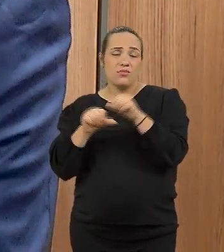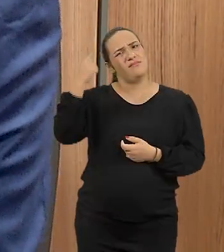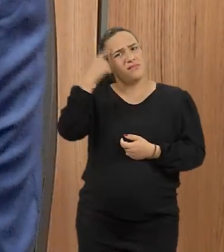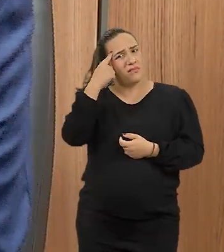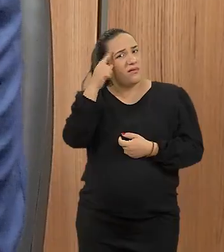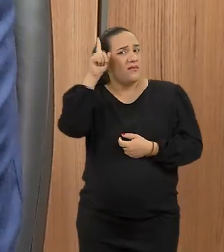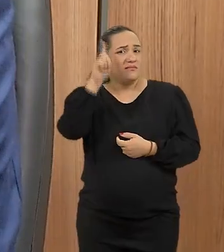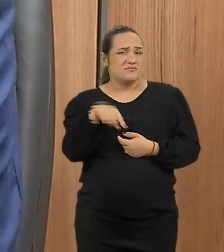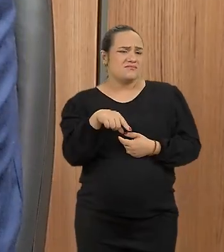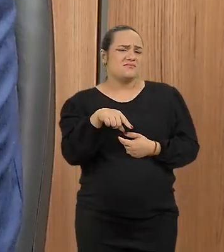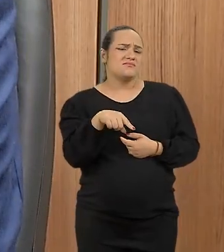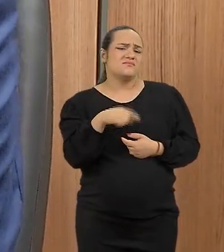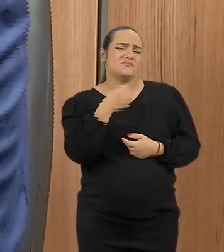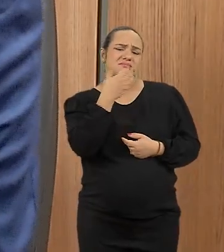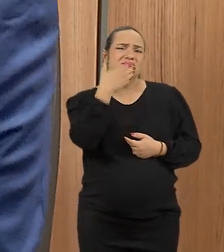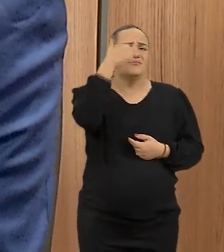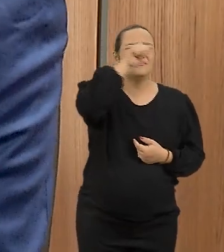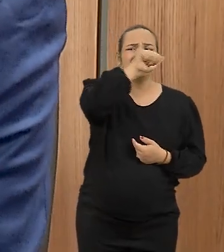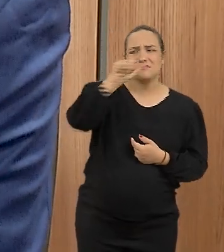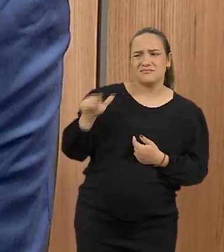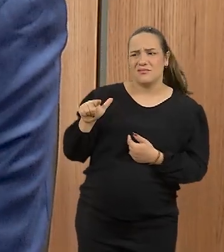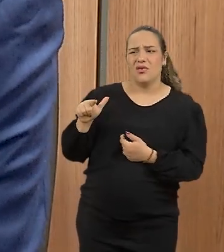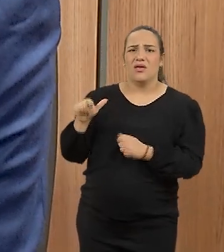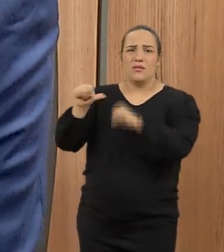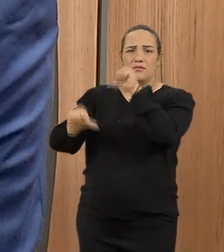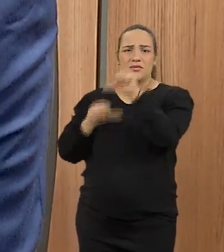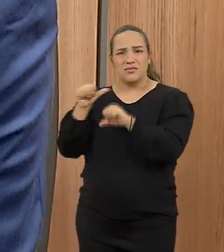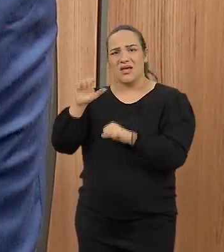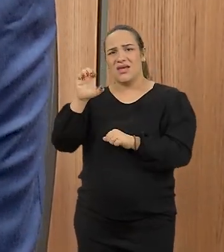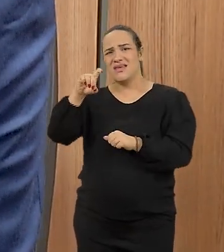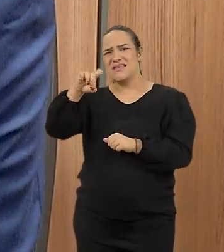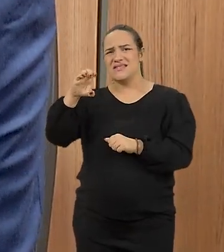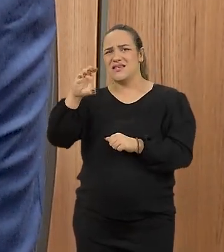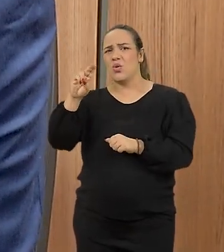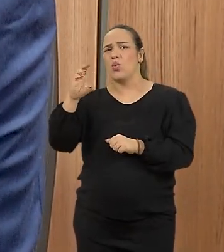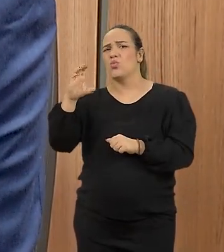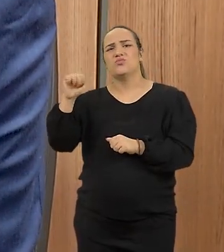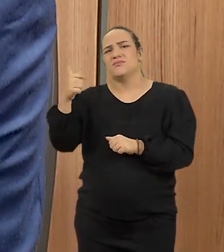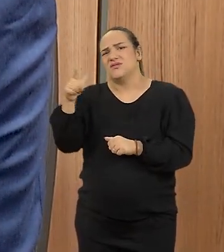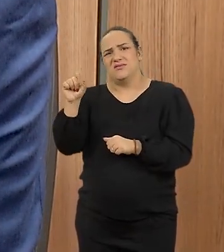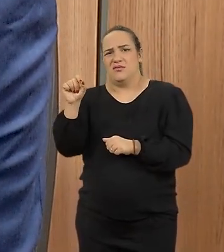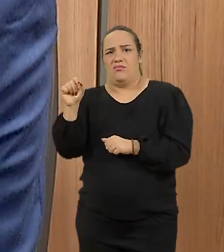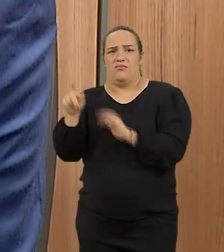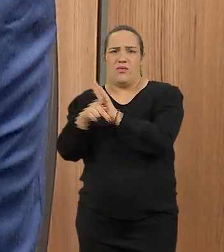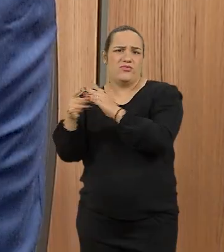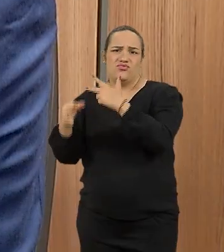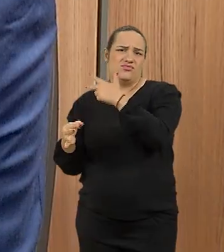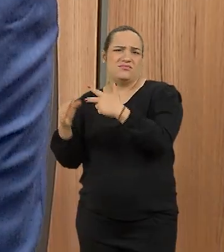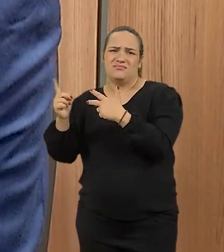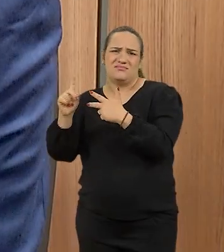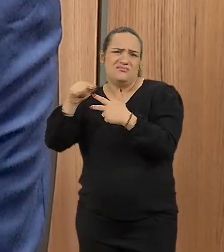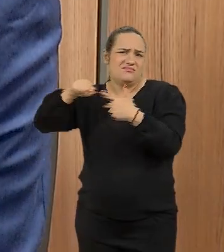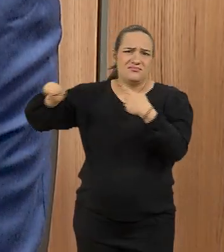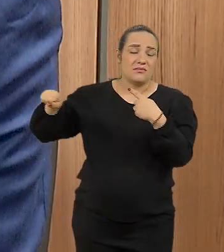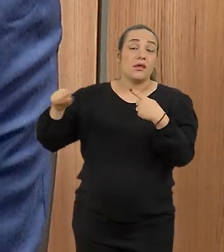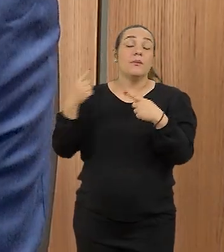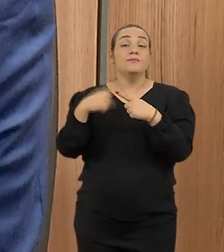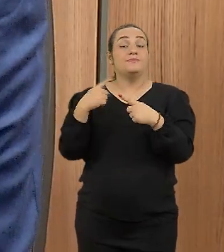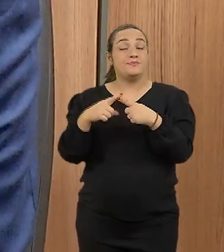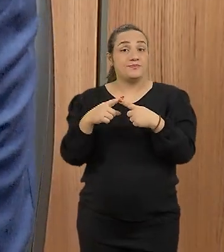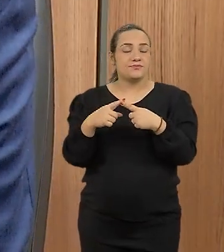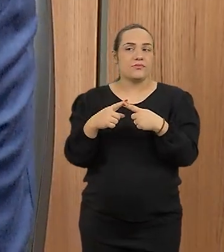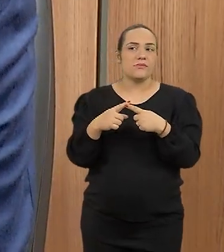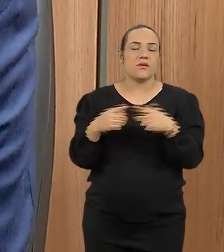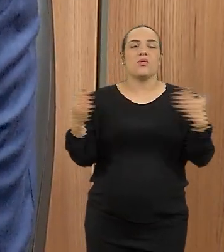Eu penso que é uma medida mais eficaz do que essa de tirar o próprio processo de execução do judiciário. Porque hoje a gente